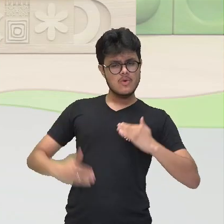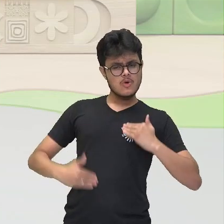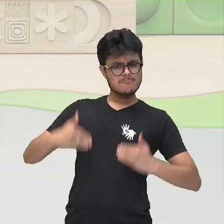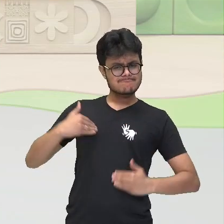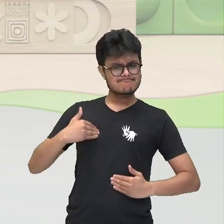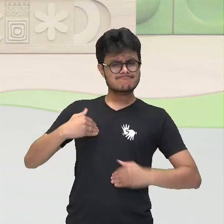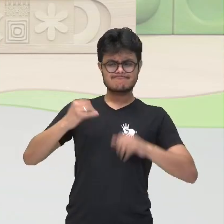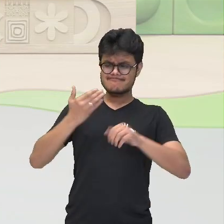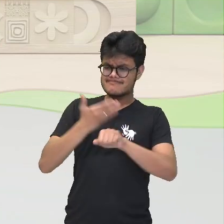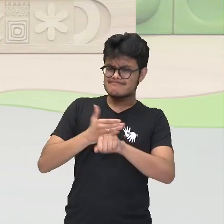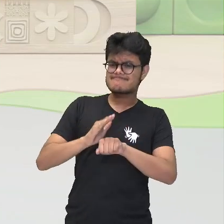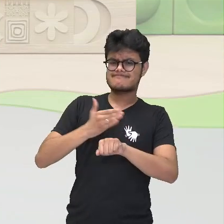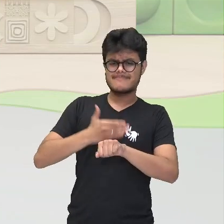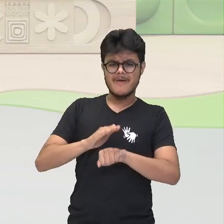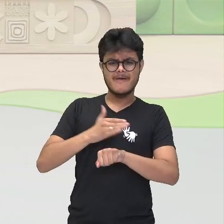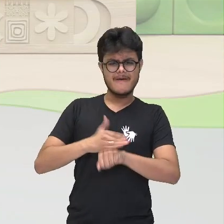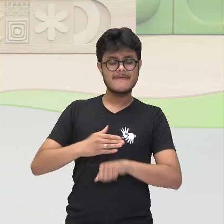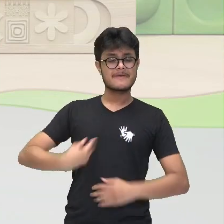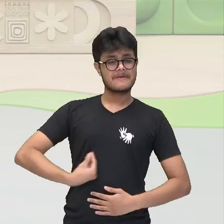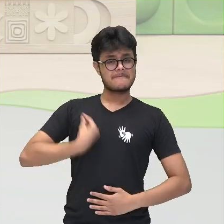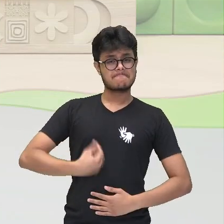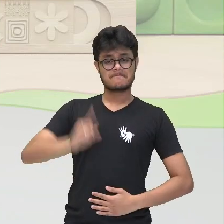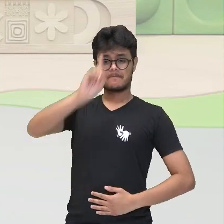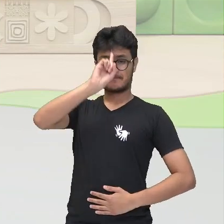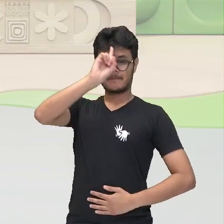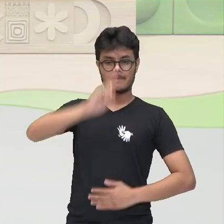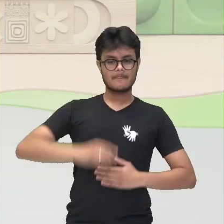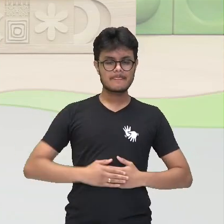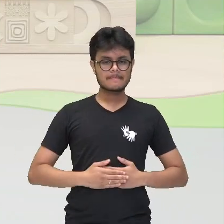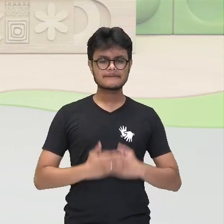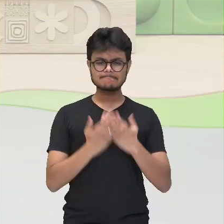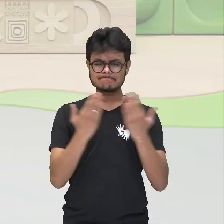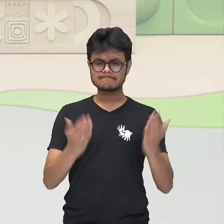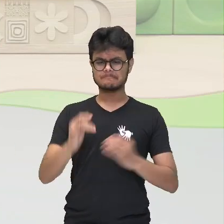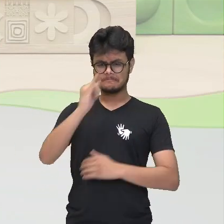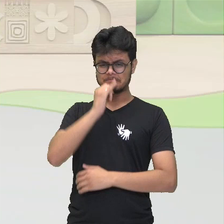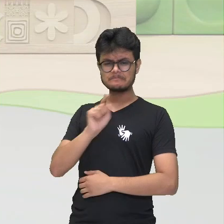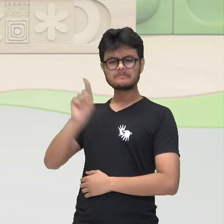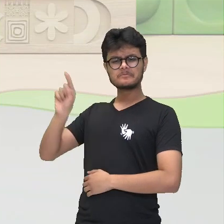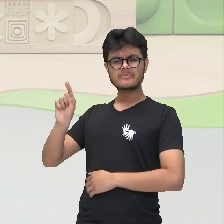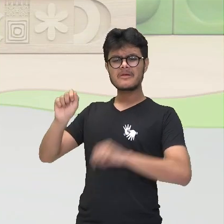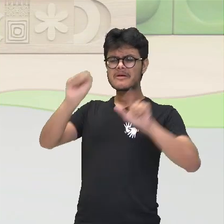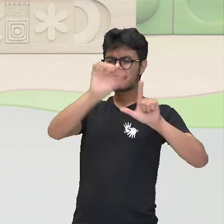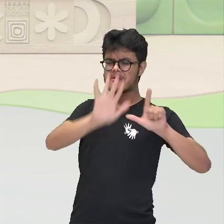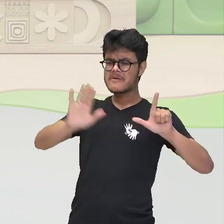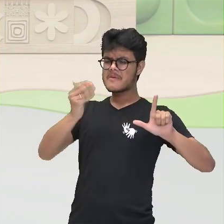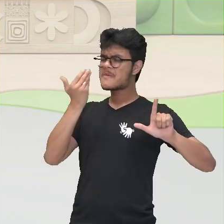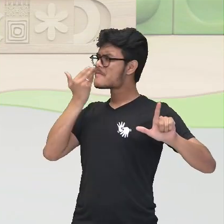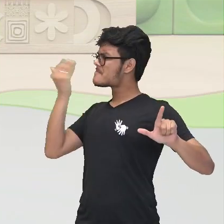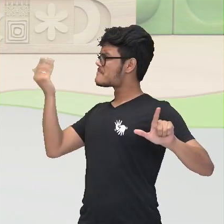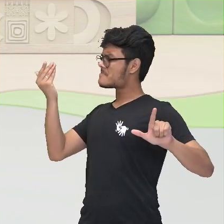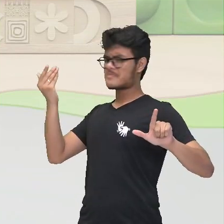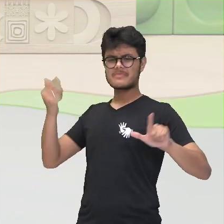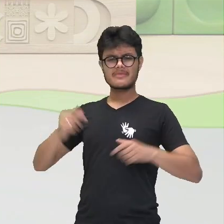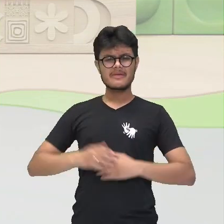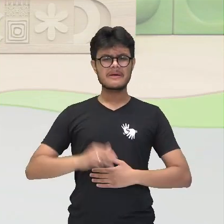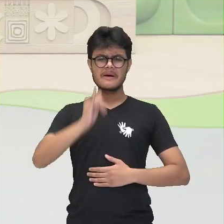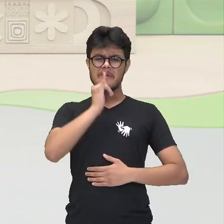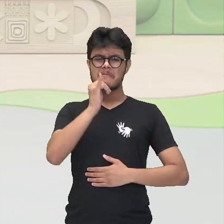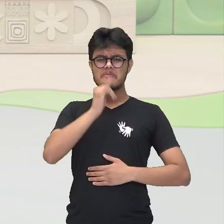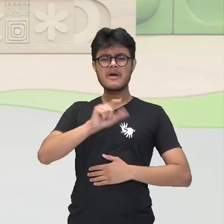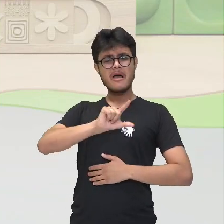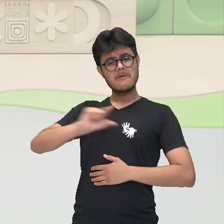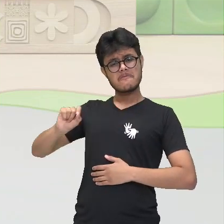adquirir e ter aí no nosso dia a dia. Então a gente observa aqui imagens como uma pessoa que está no consultório,